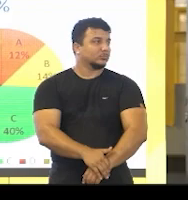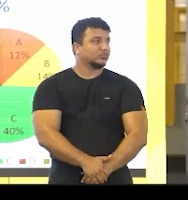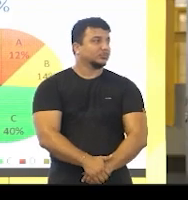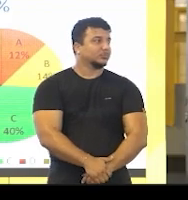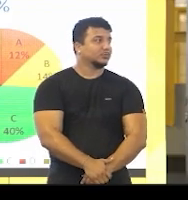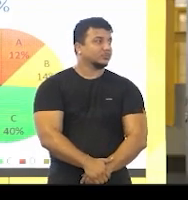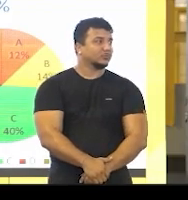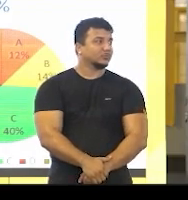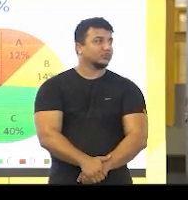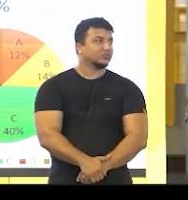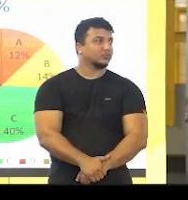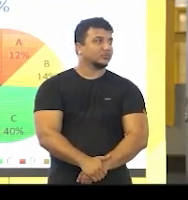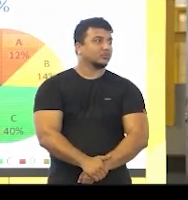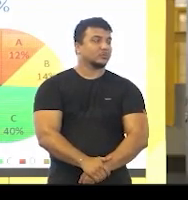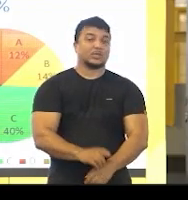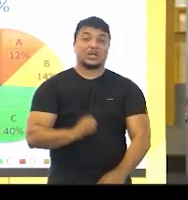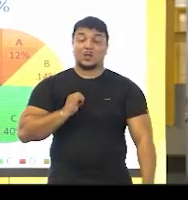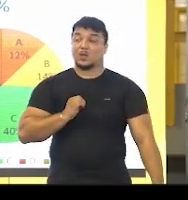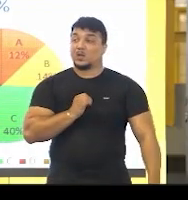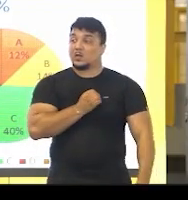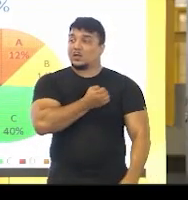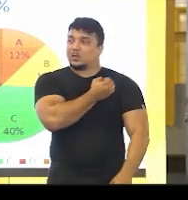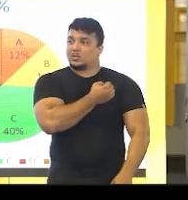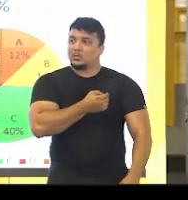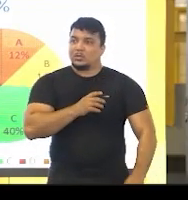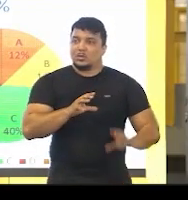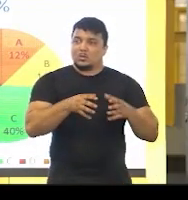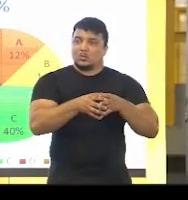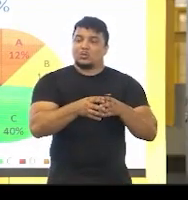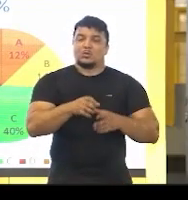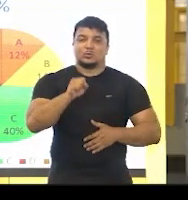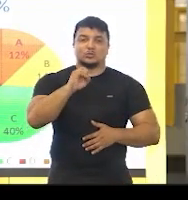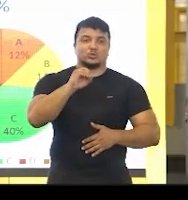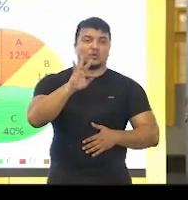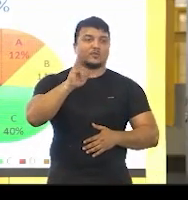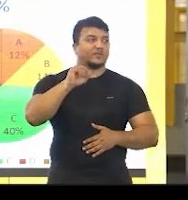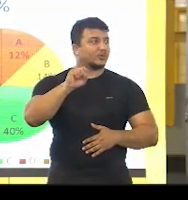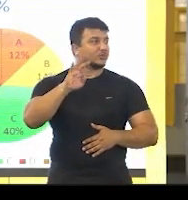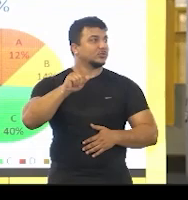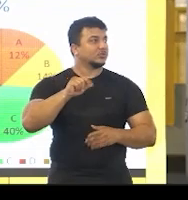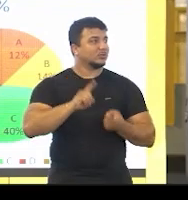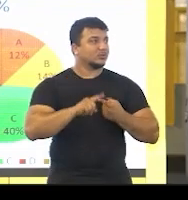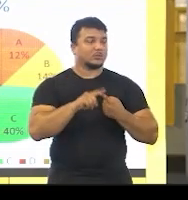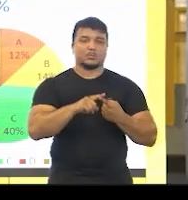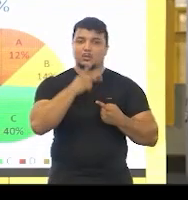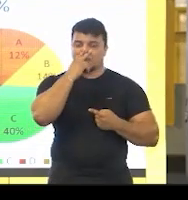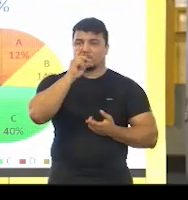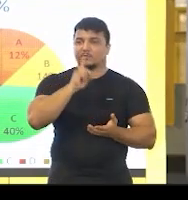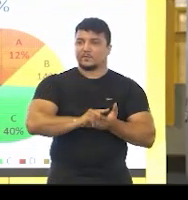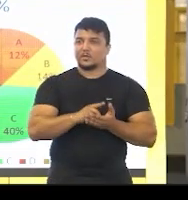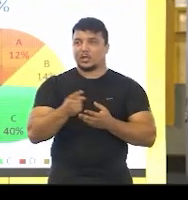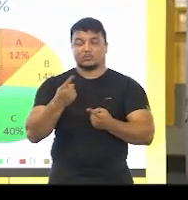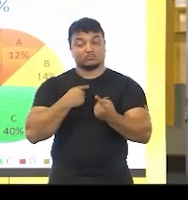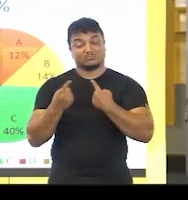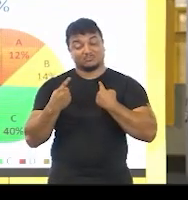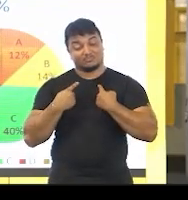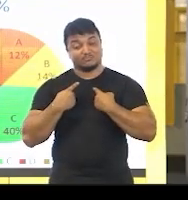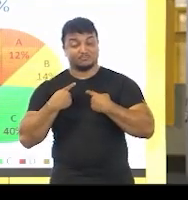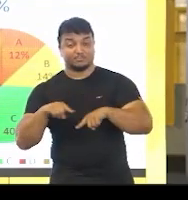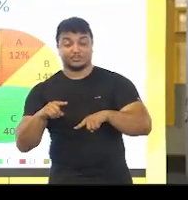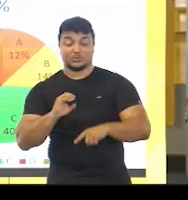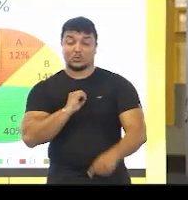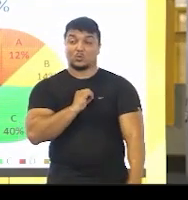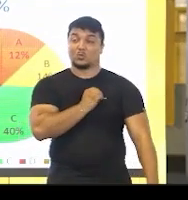Sócrates e Platão odiavam os sofistas e a recíproca também era verdadeira. Os